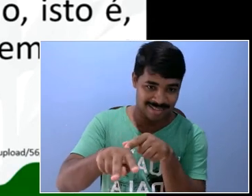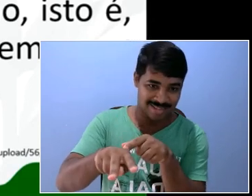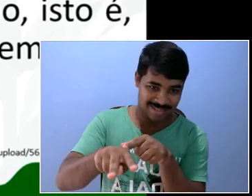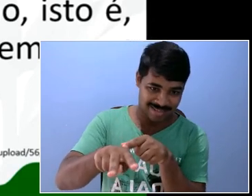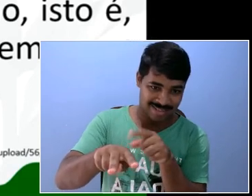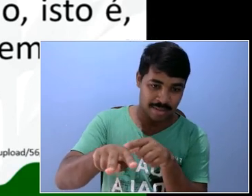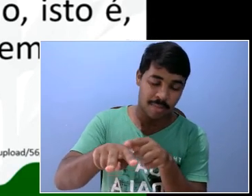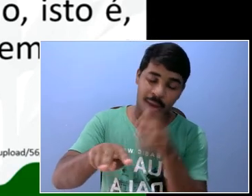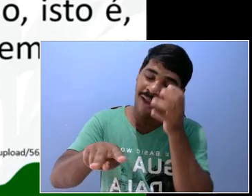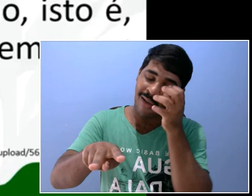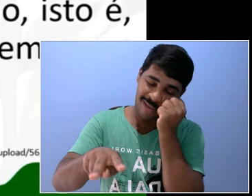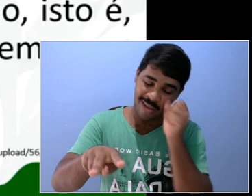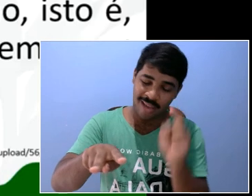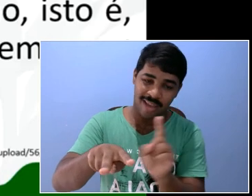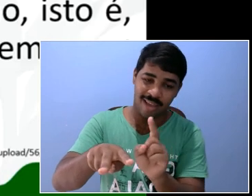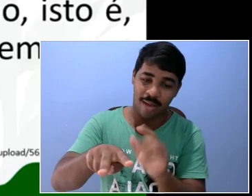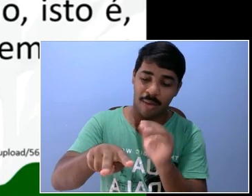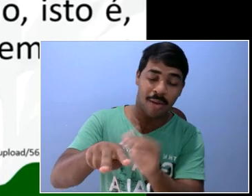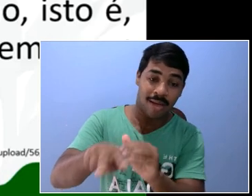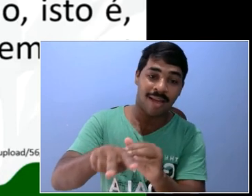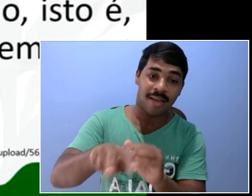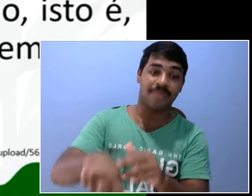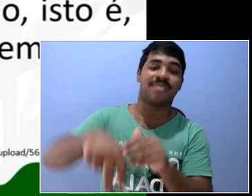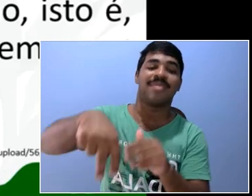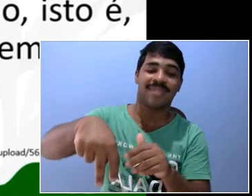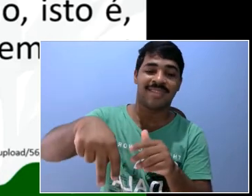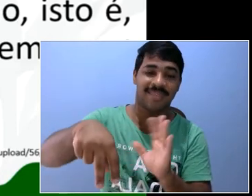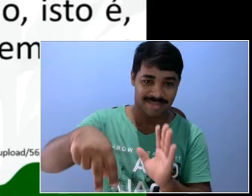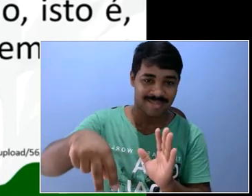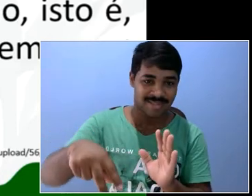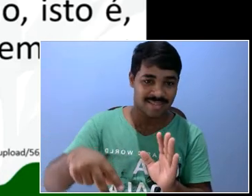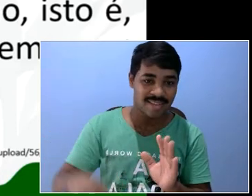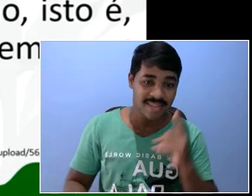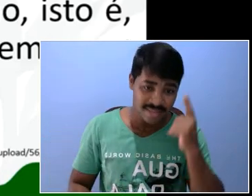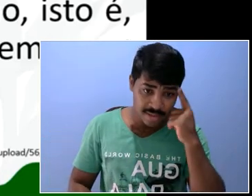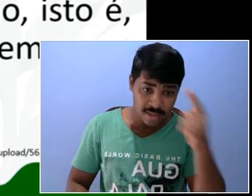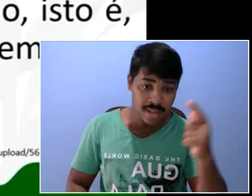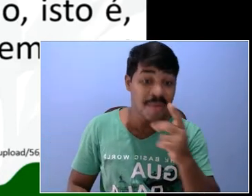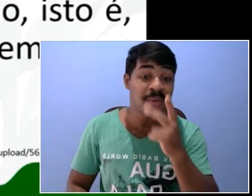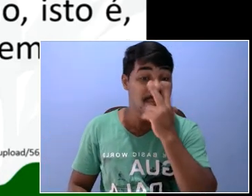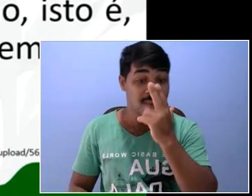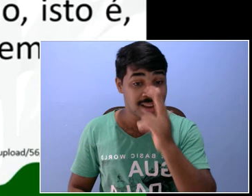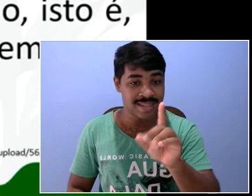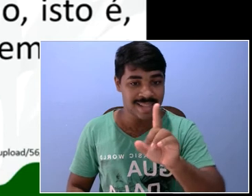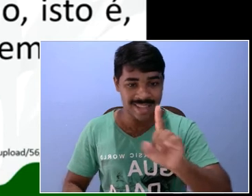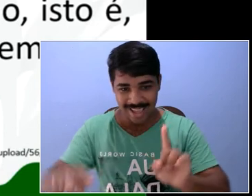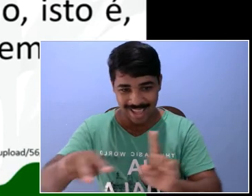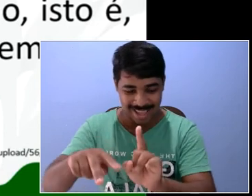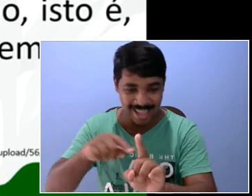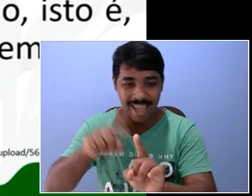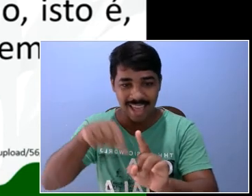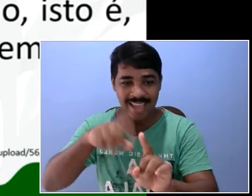de uma força única, só de uma única força que não seja aquelas que